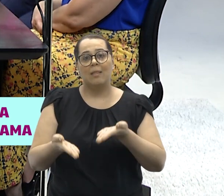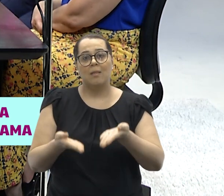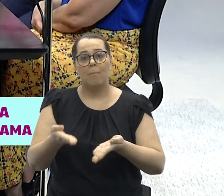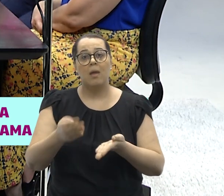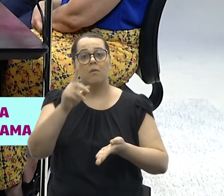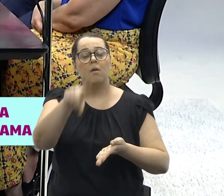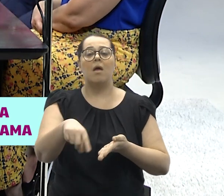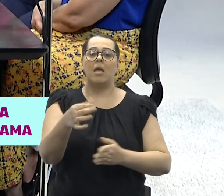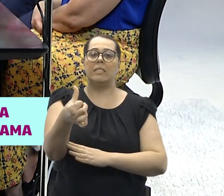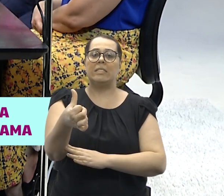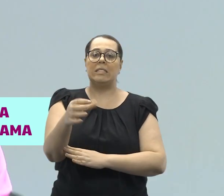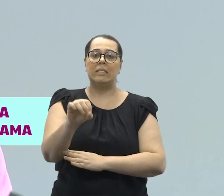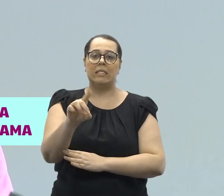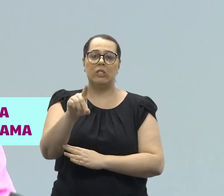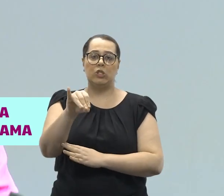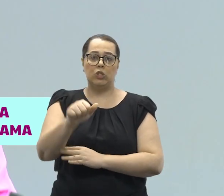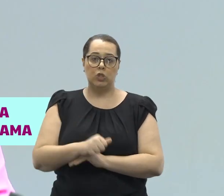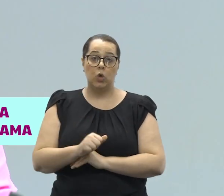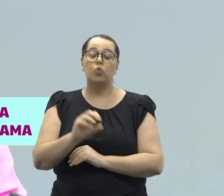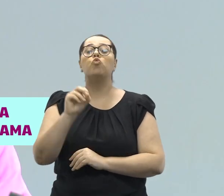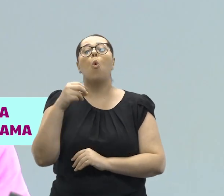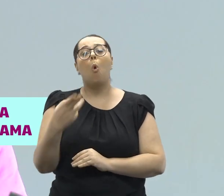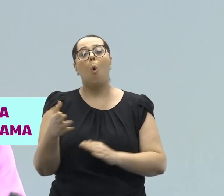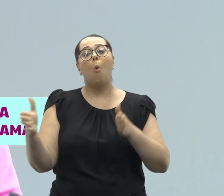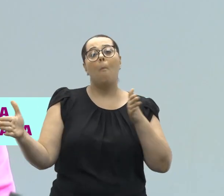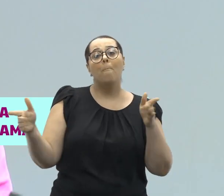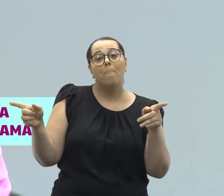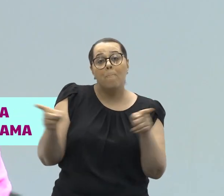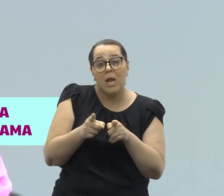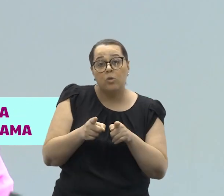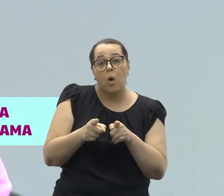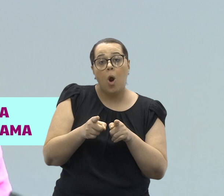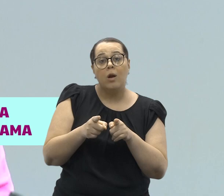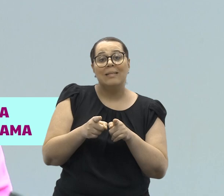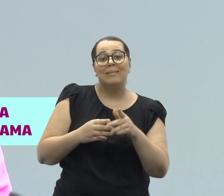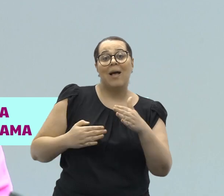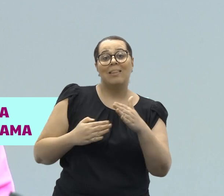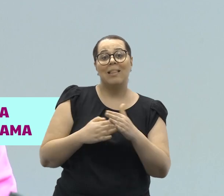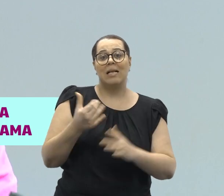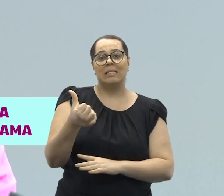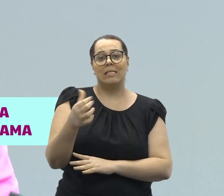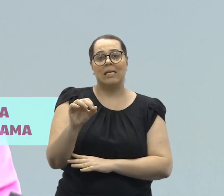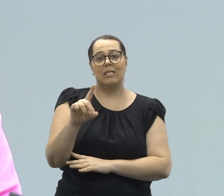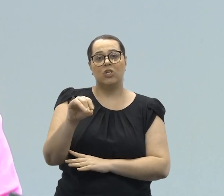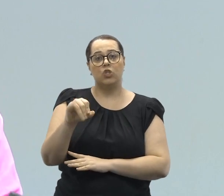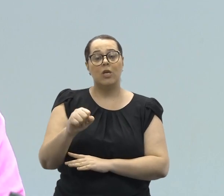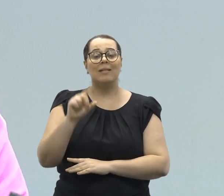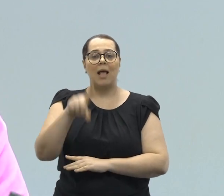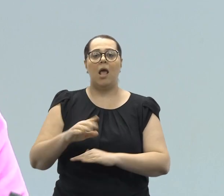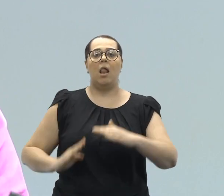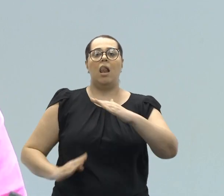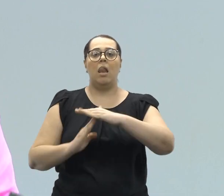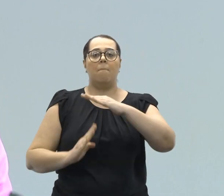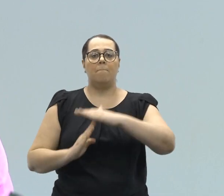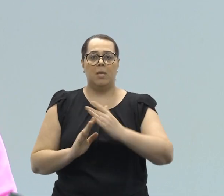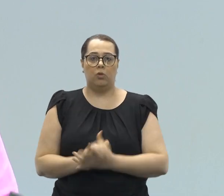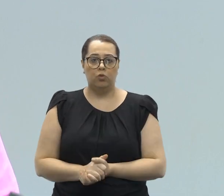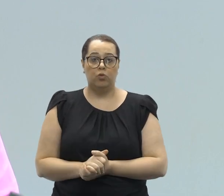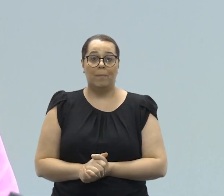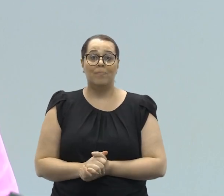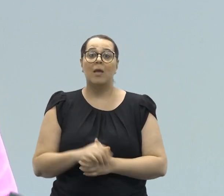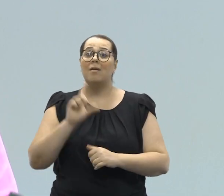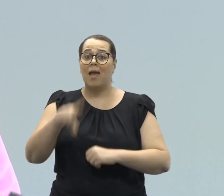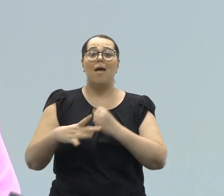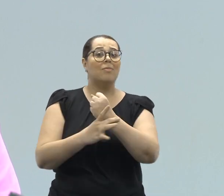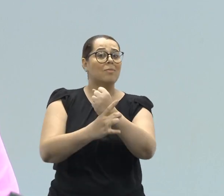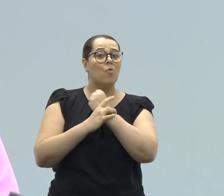60 dias ou um prazo menor. O prazo de 60 dias é o prazo limite. E isso é um direito assegurado a todas as pessoas